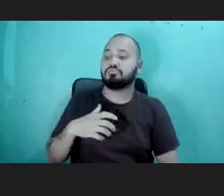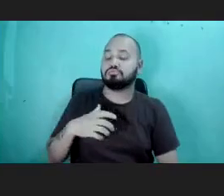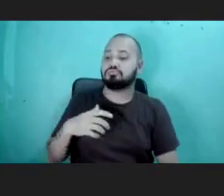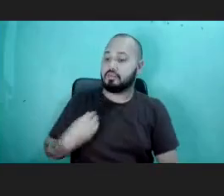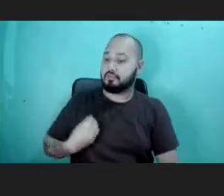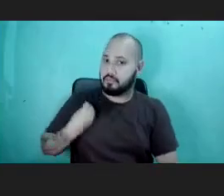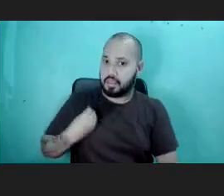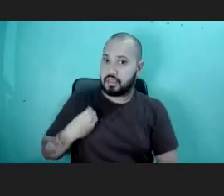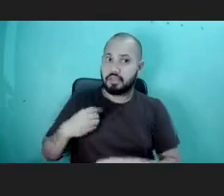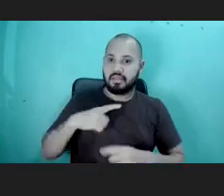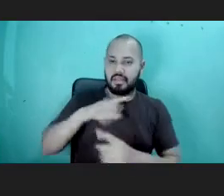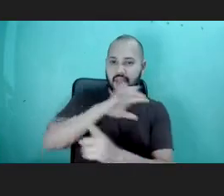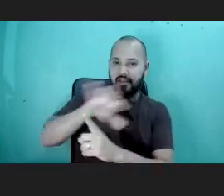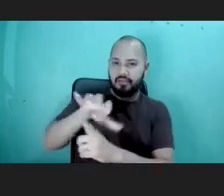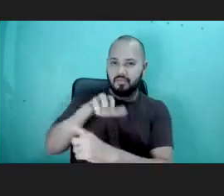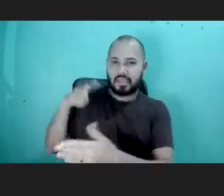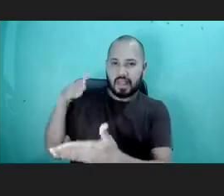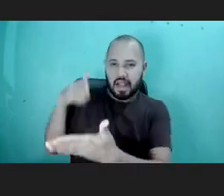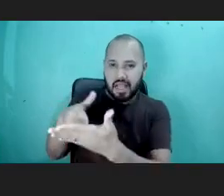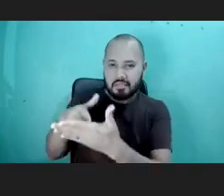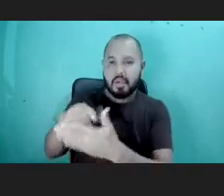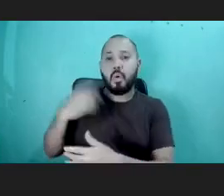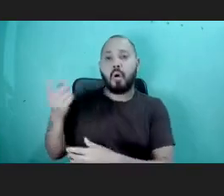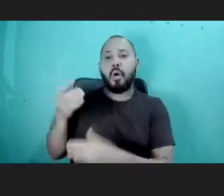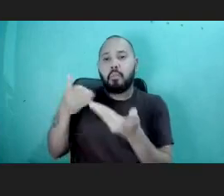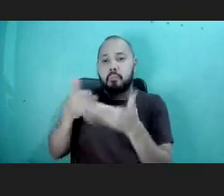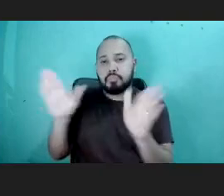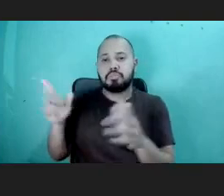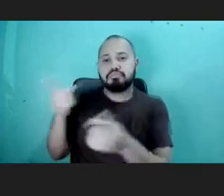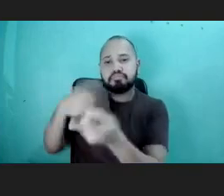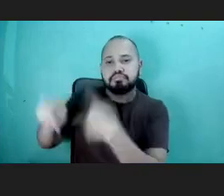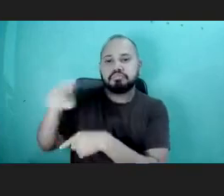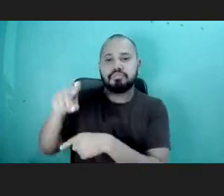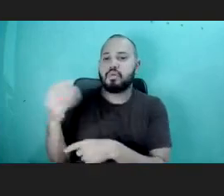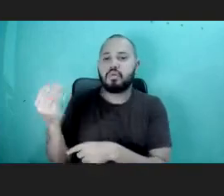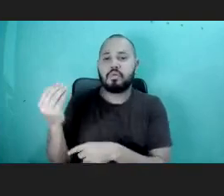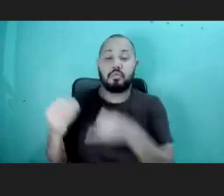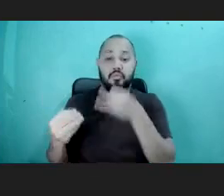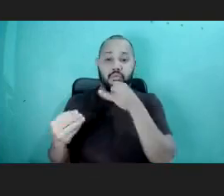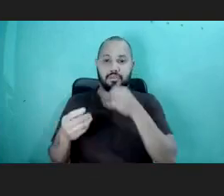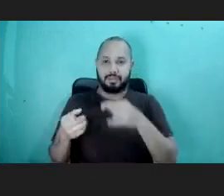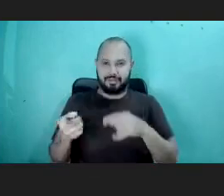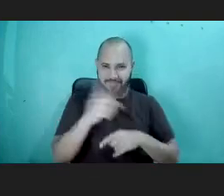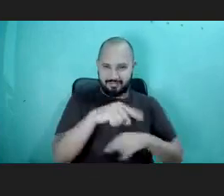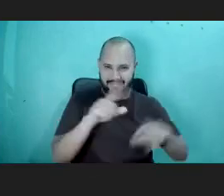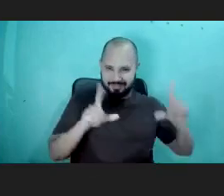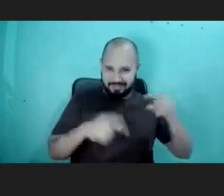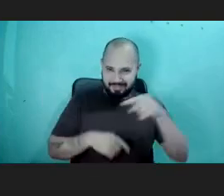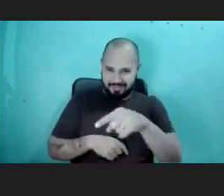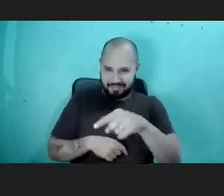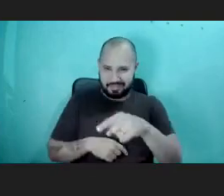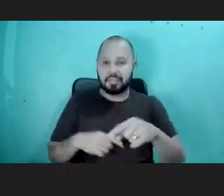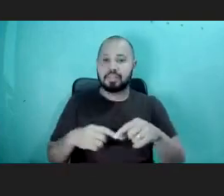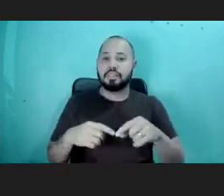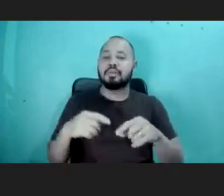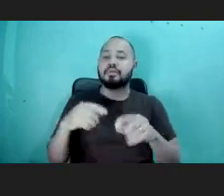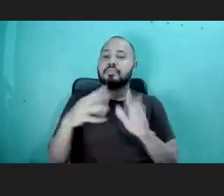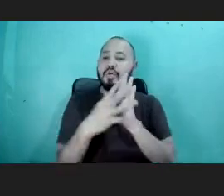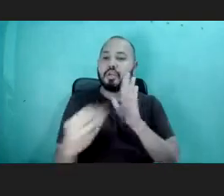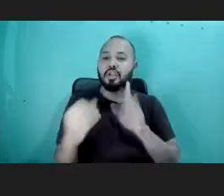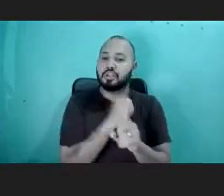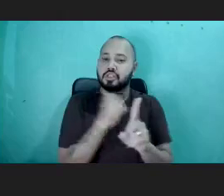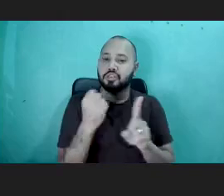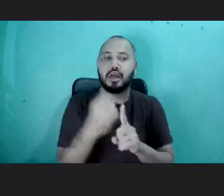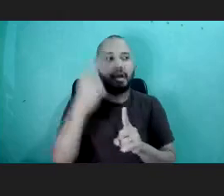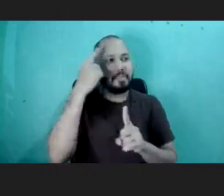é, por exemplo, quando eu volto aqui para o modelo de compreensão da deficiência, não é como se hoje em dia o modelo social tivesse suplantado e tivesse vencido,